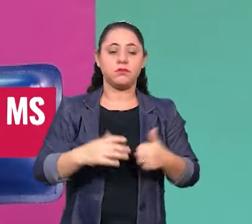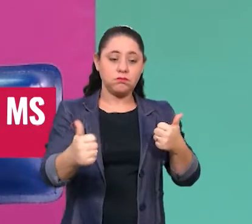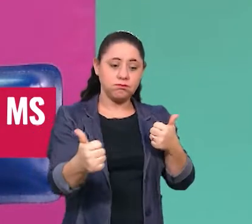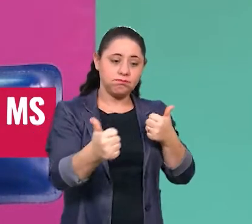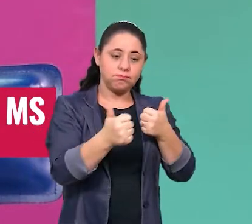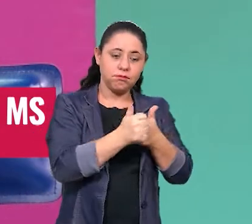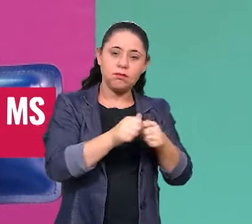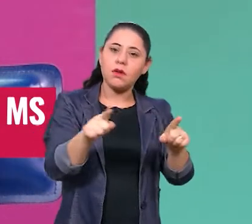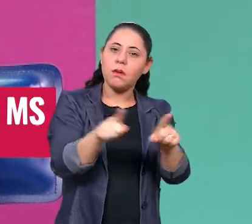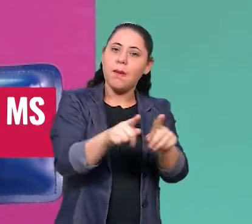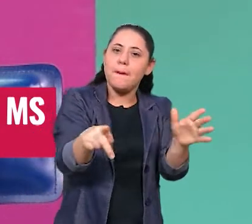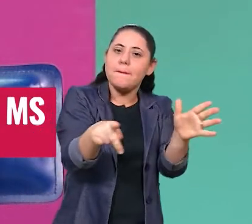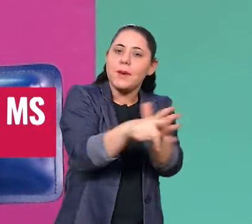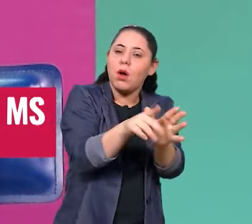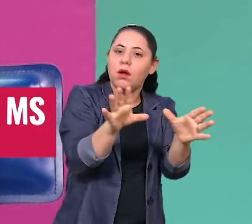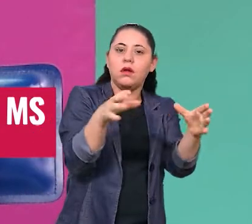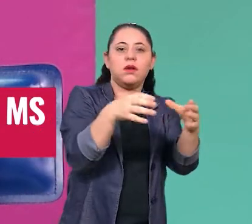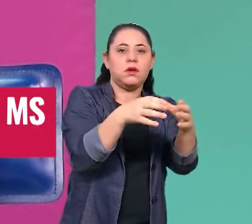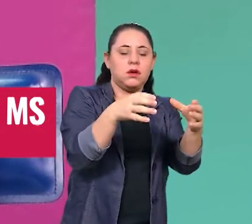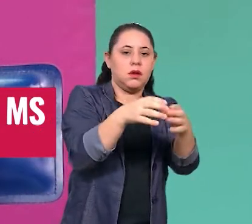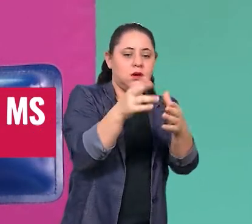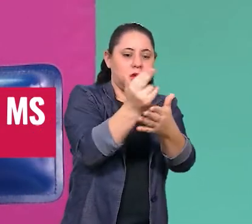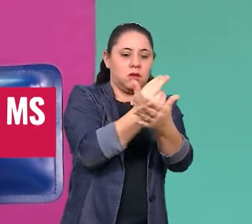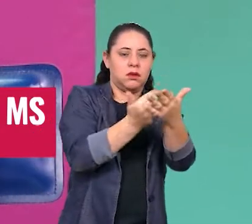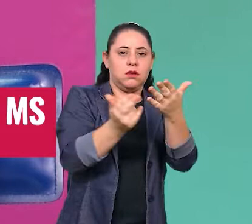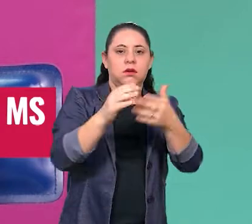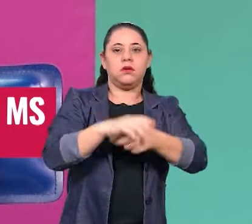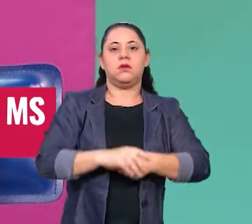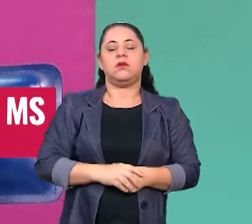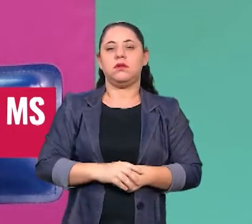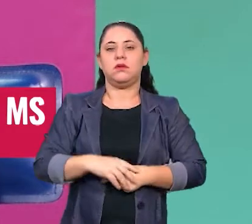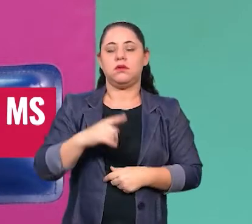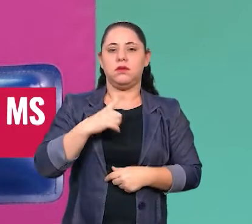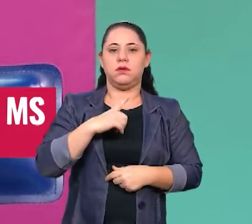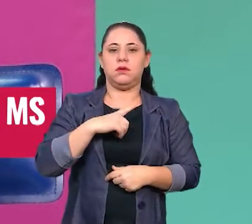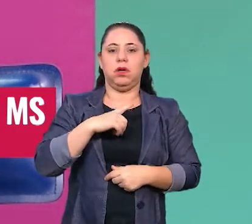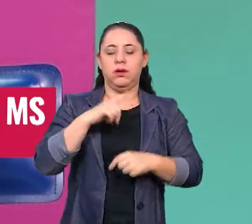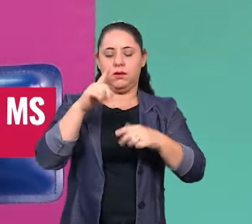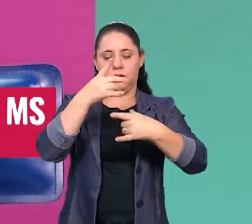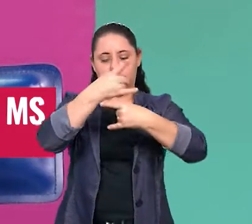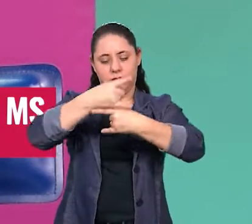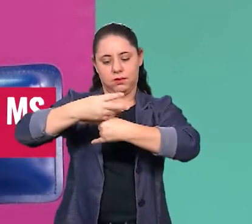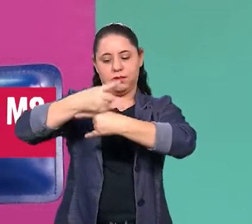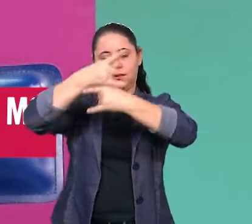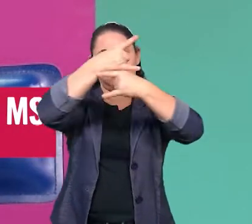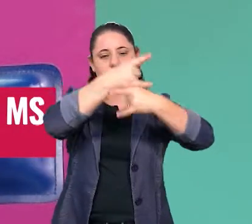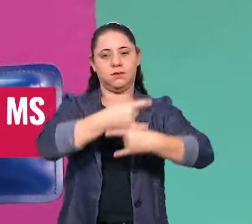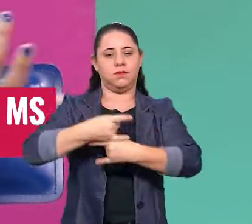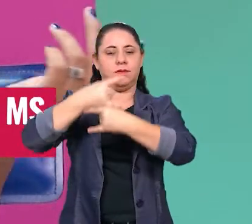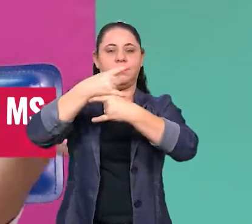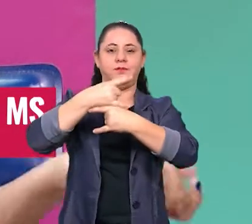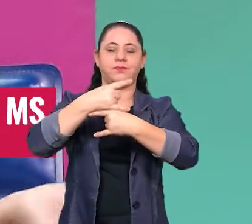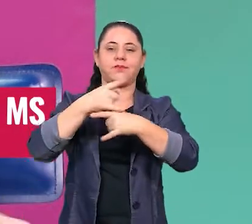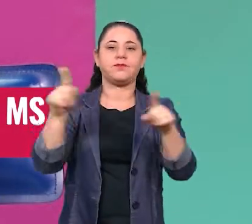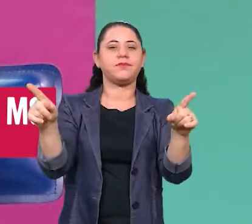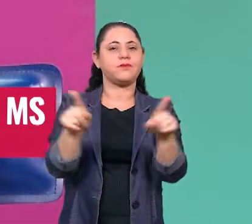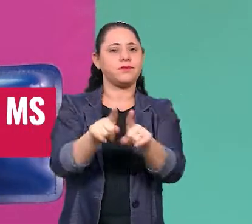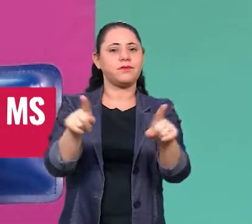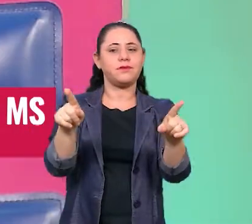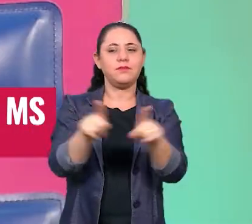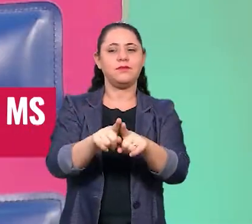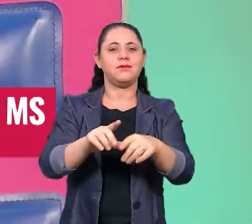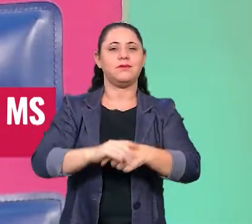colocou mais próximo dos artistas também, porque nós temos artistas aí que tinha artista fazendo live e interagindo comigo que estava lá em